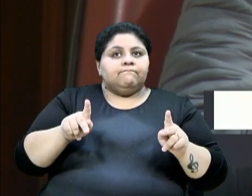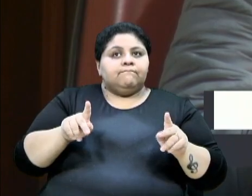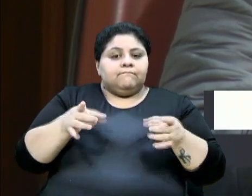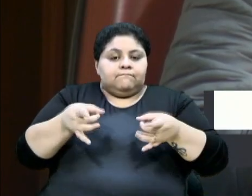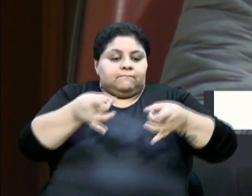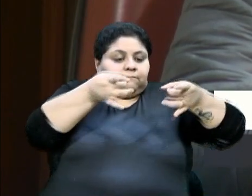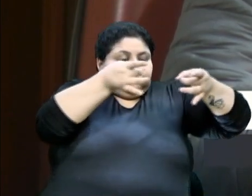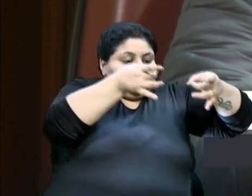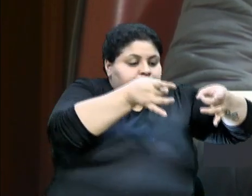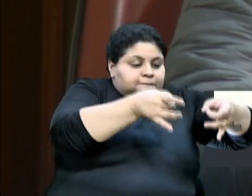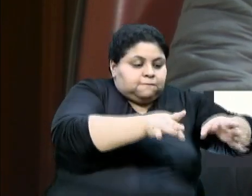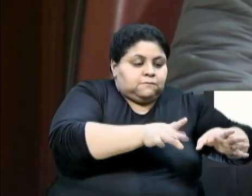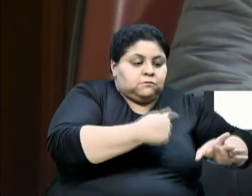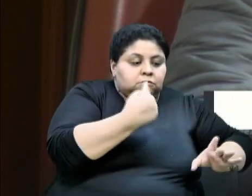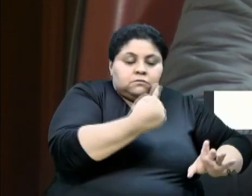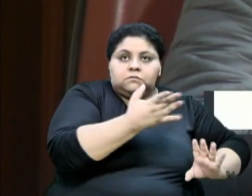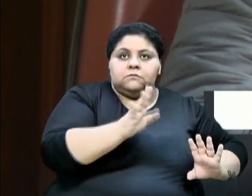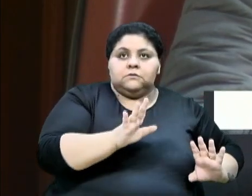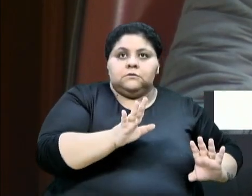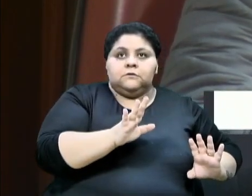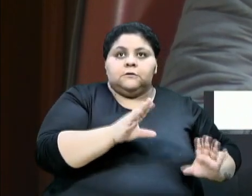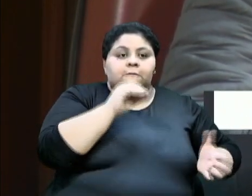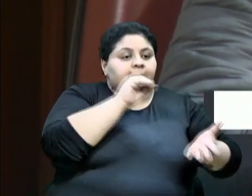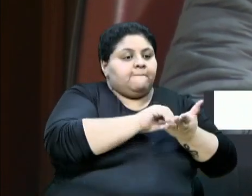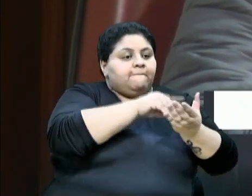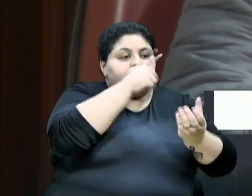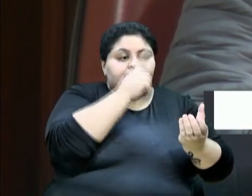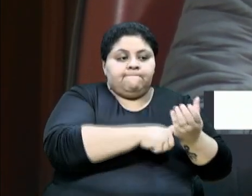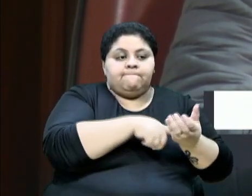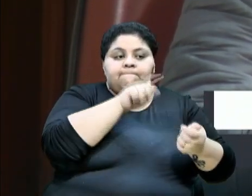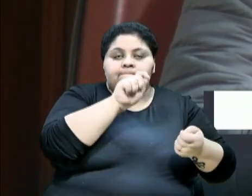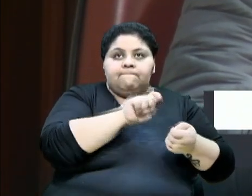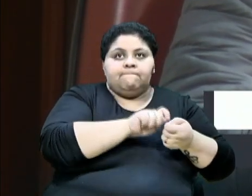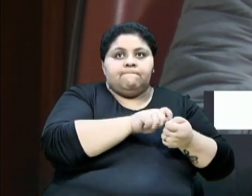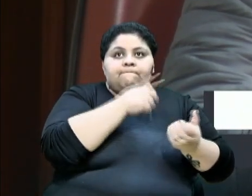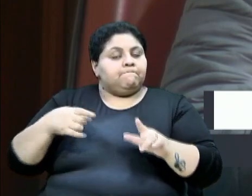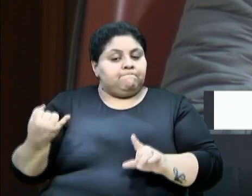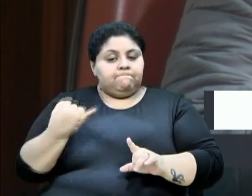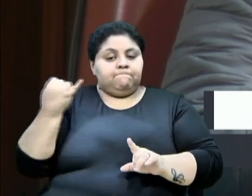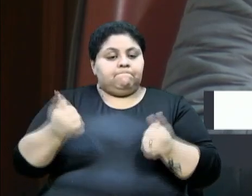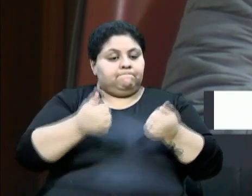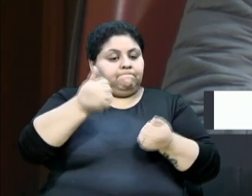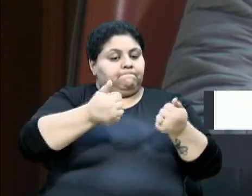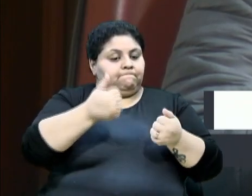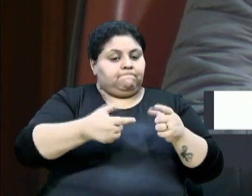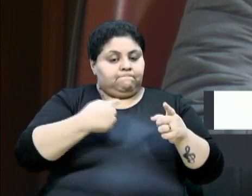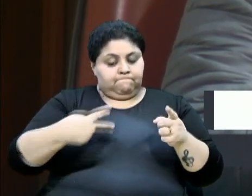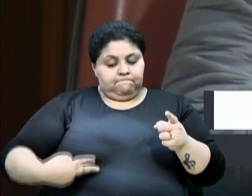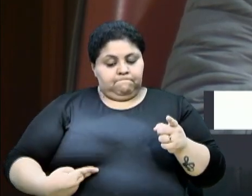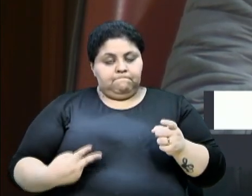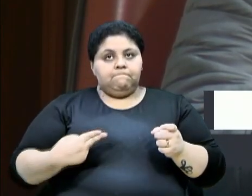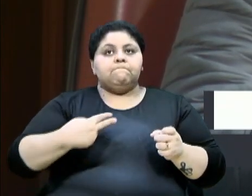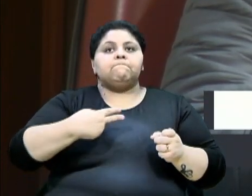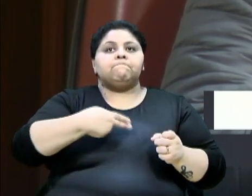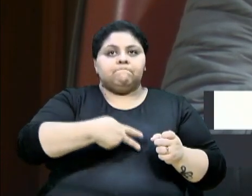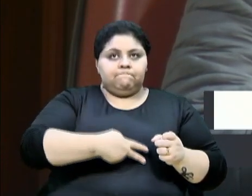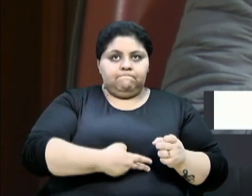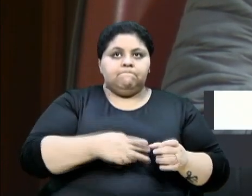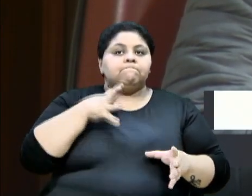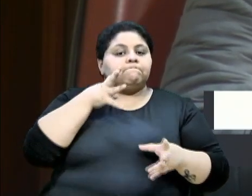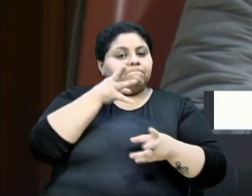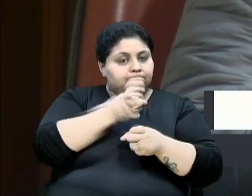tribuna. Então eu não sei se as secretarias estão trabalhando em conjunto, porque é um problema, não adianta a gente conseguir moradia para as pessoas e